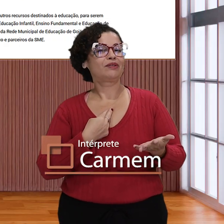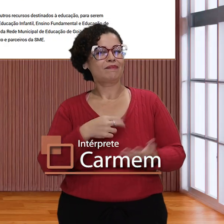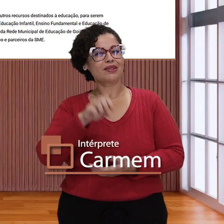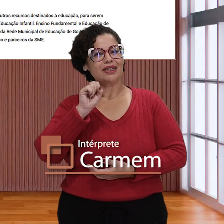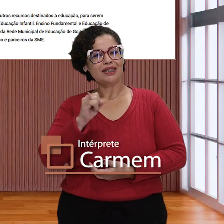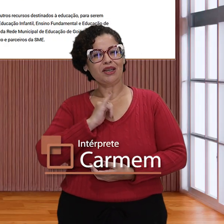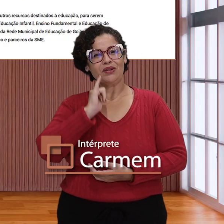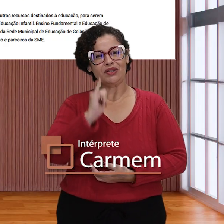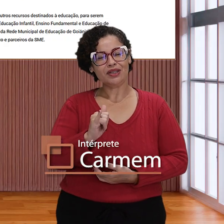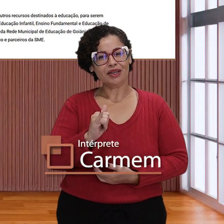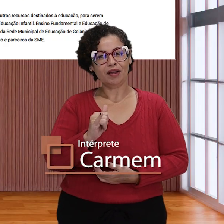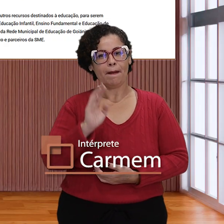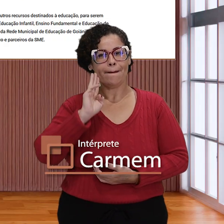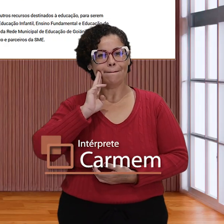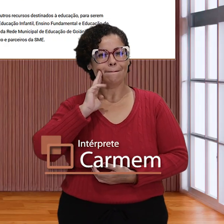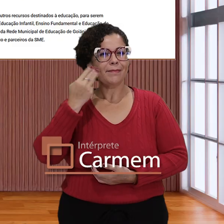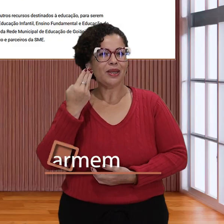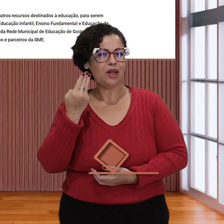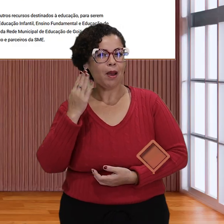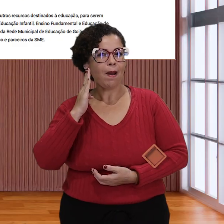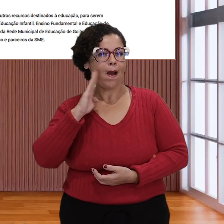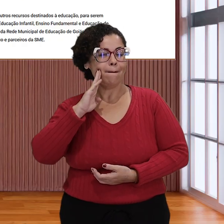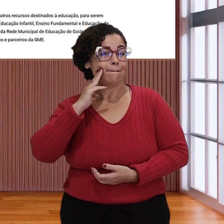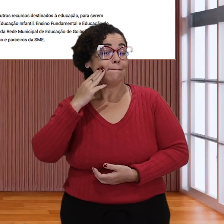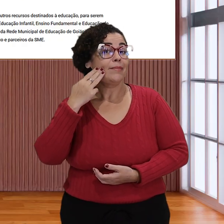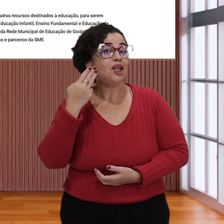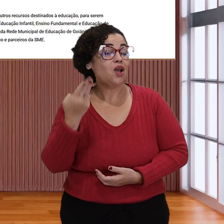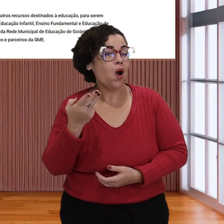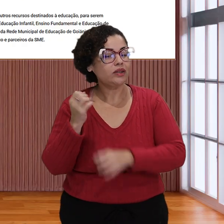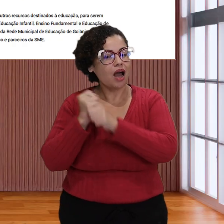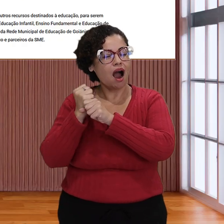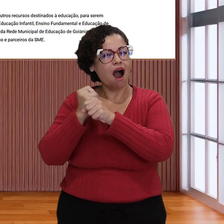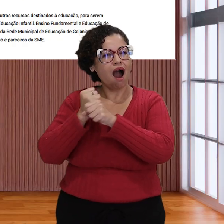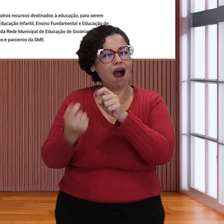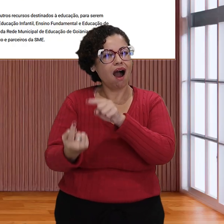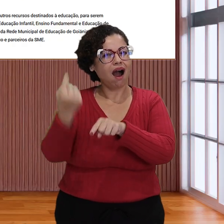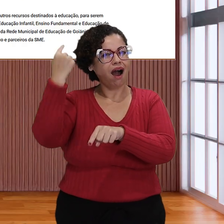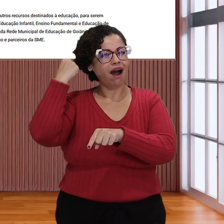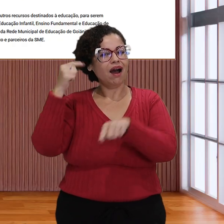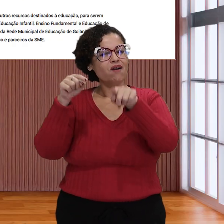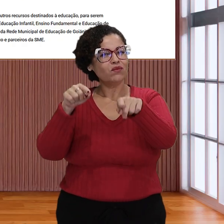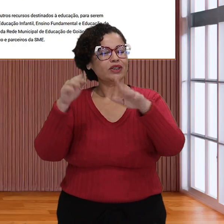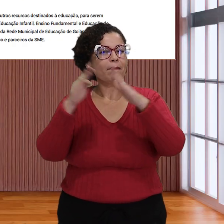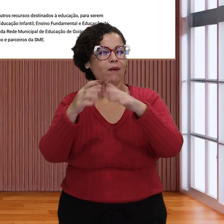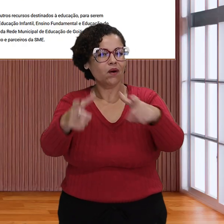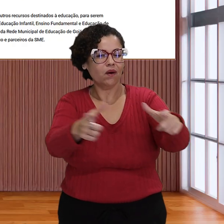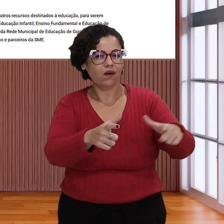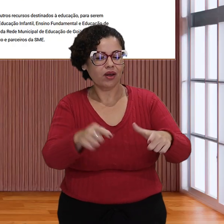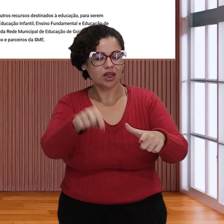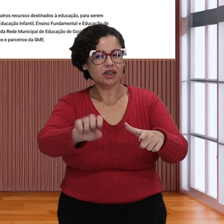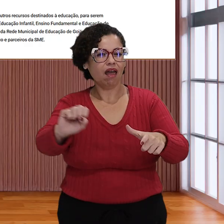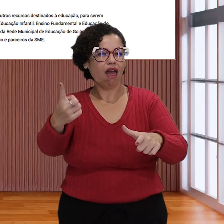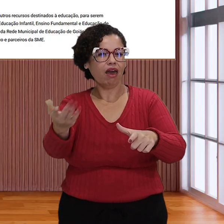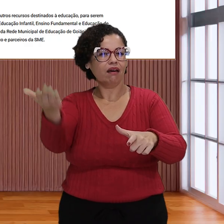te dissesse que há milhões, sim, milhões de anos, o lugar onde você mora já pode